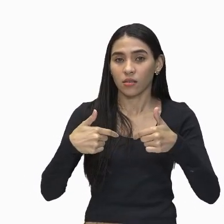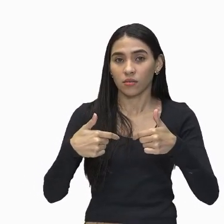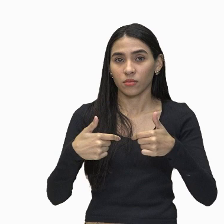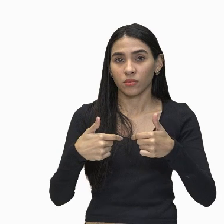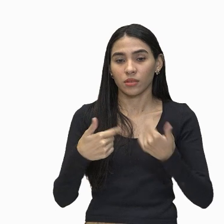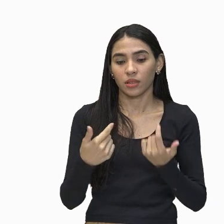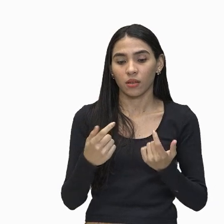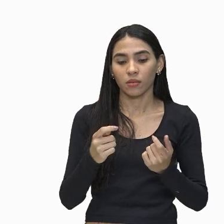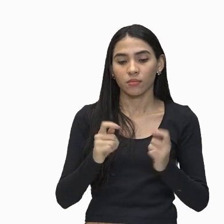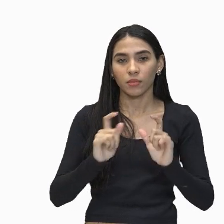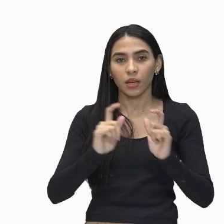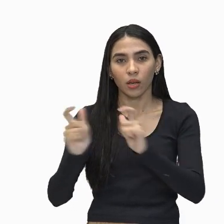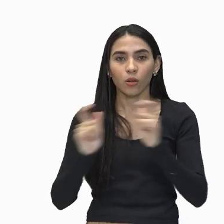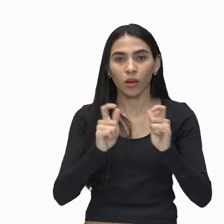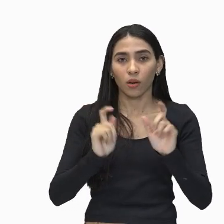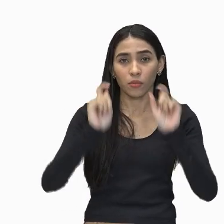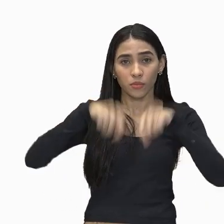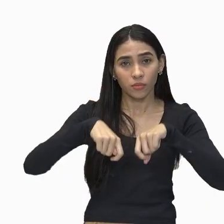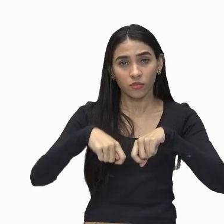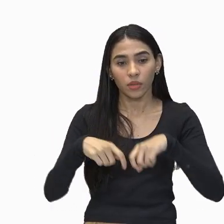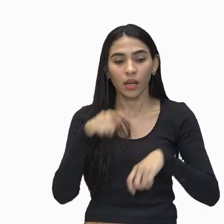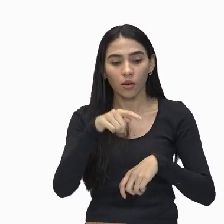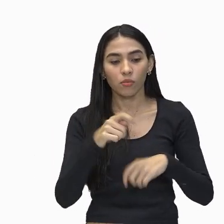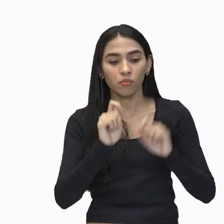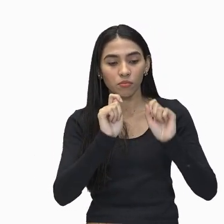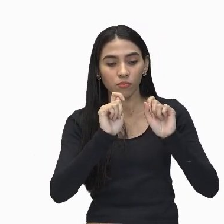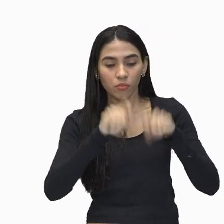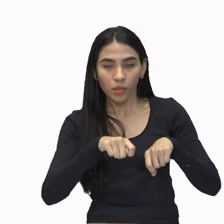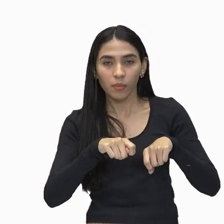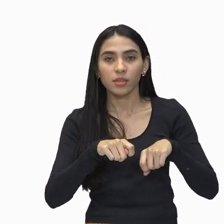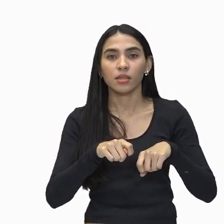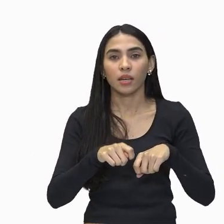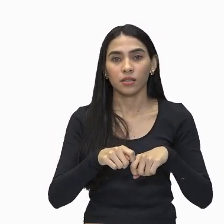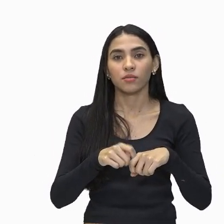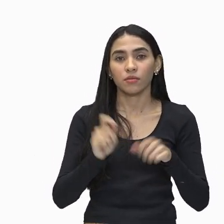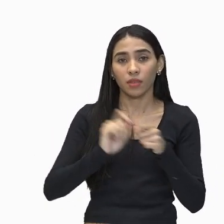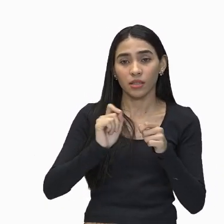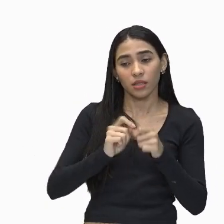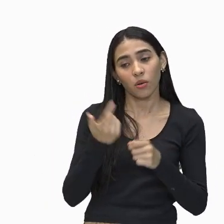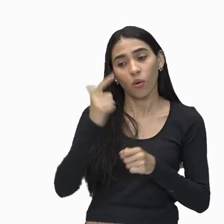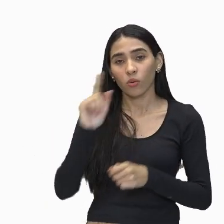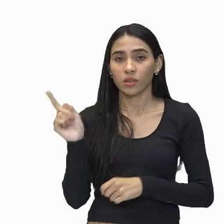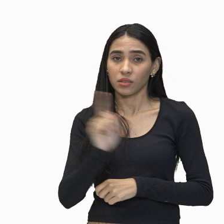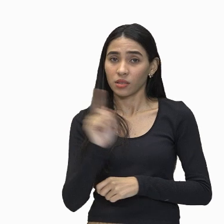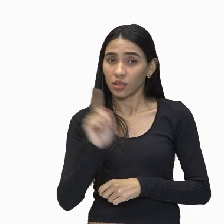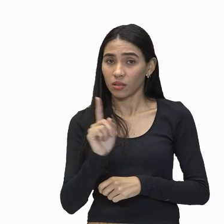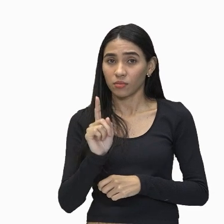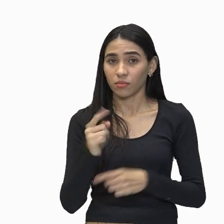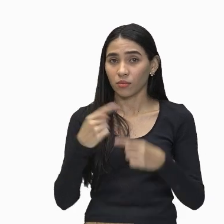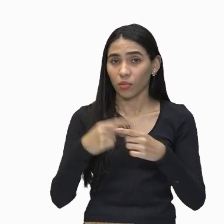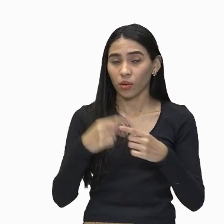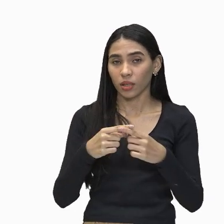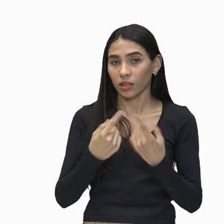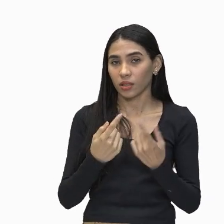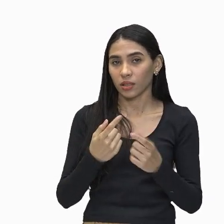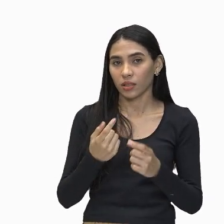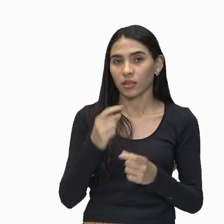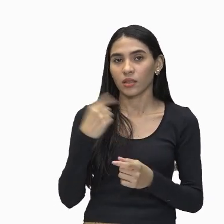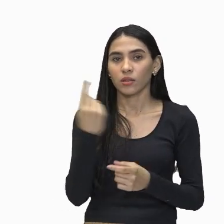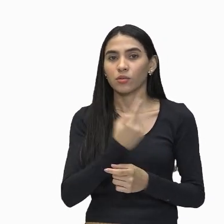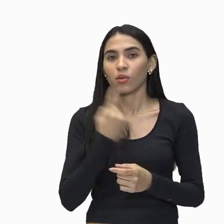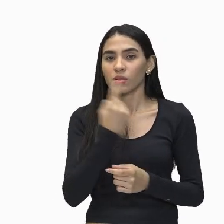das possibilidades, porque vão ter coisas que eu vou conseguir fazer, outras coisas eu não vou conseguir fazer, porque não dependem só de